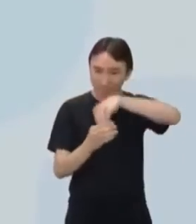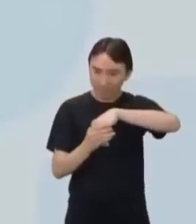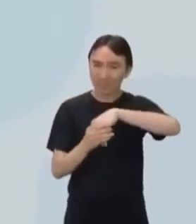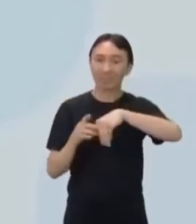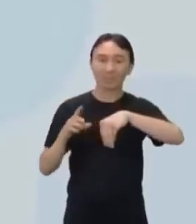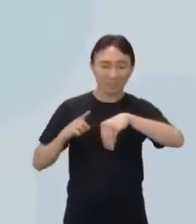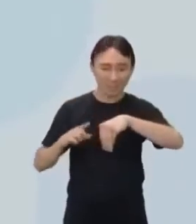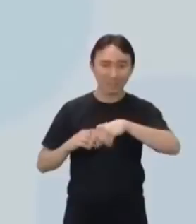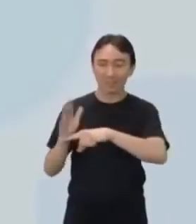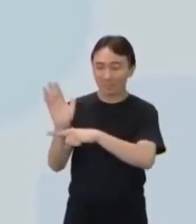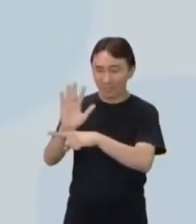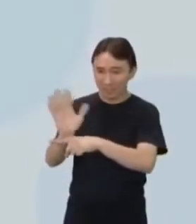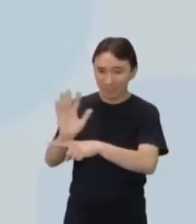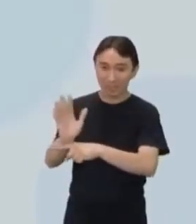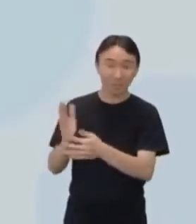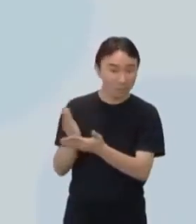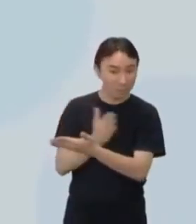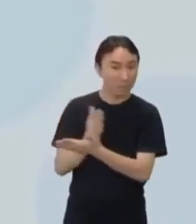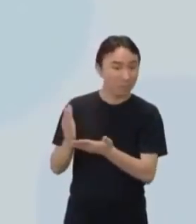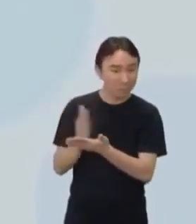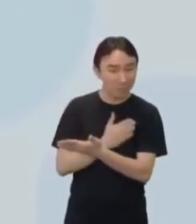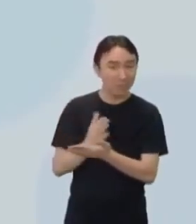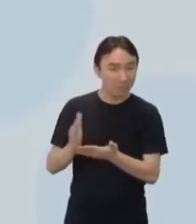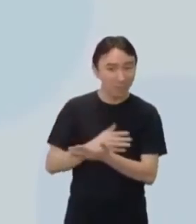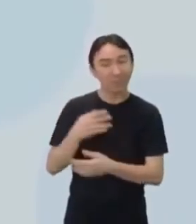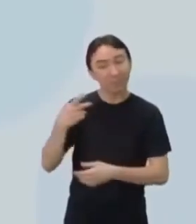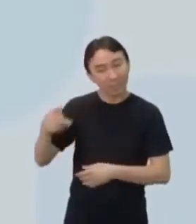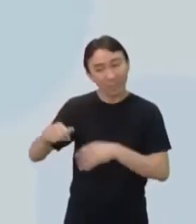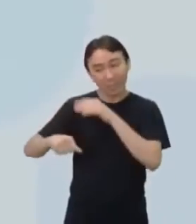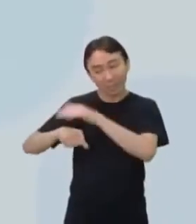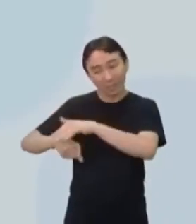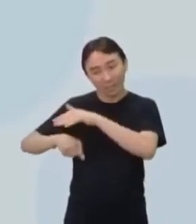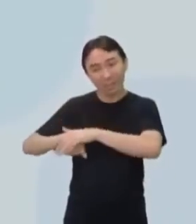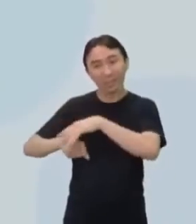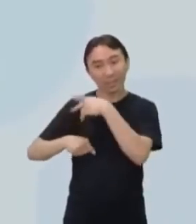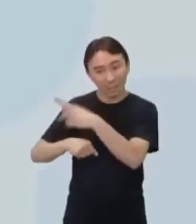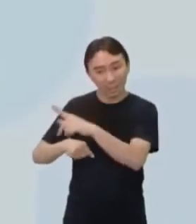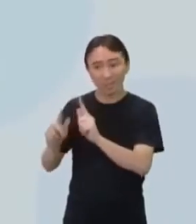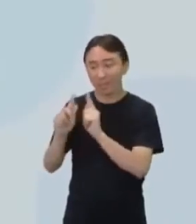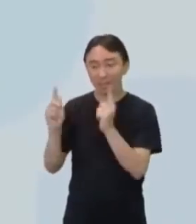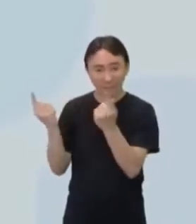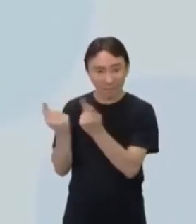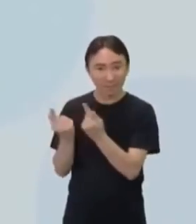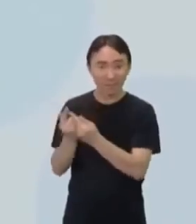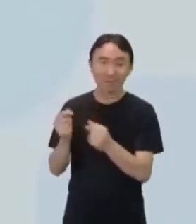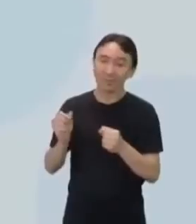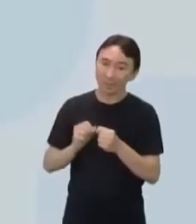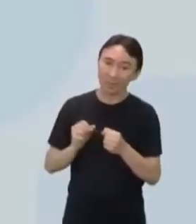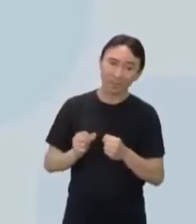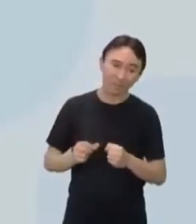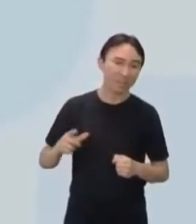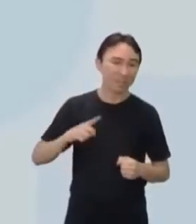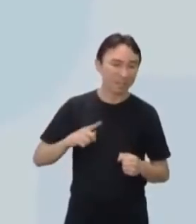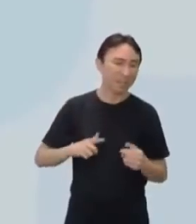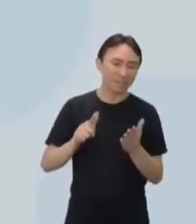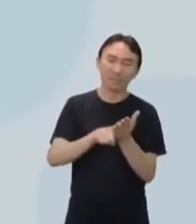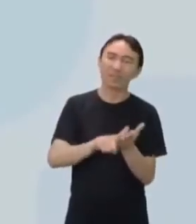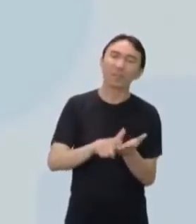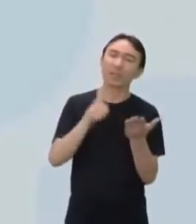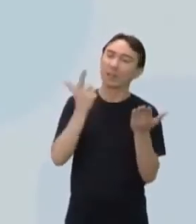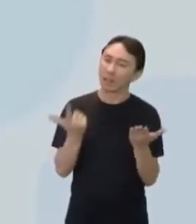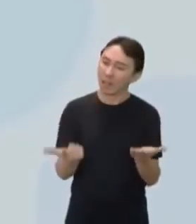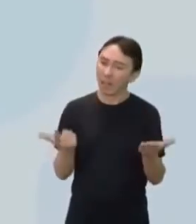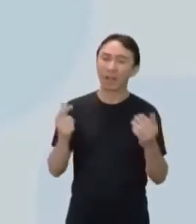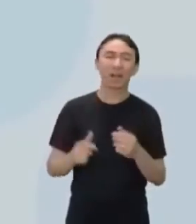vídeos que foram produzidos pelos nossos gremistas, né, em relação à mobilização. Então, tem jornal que eles